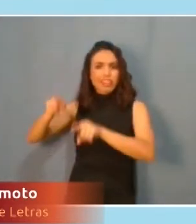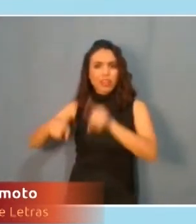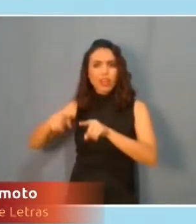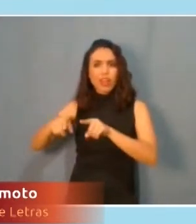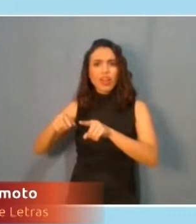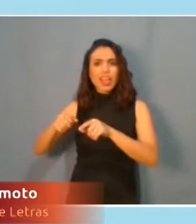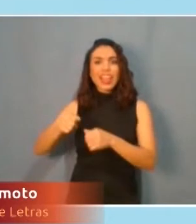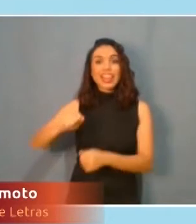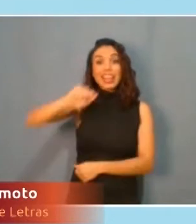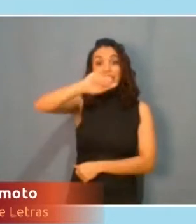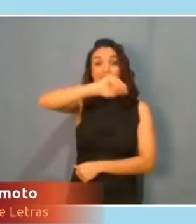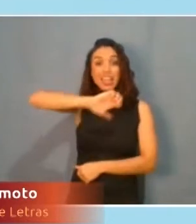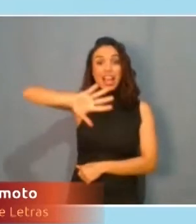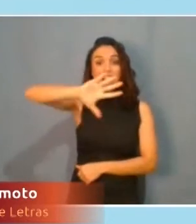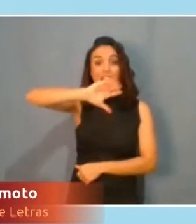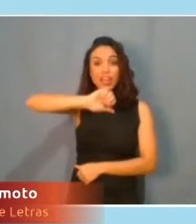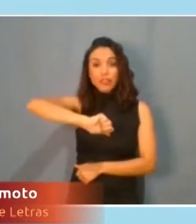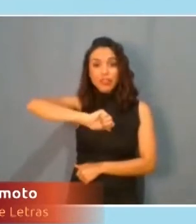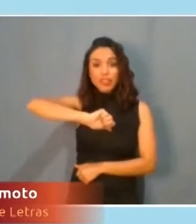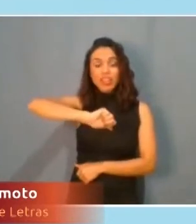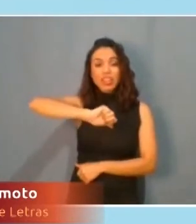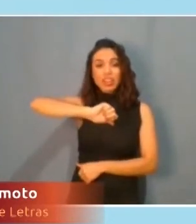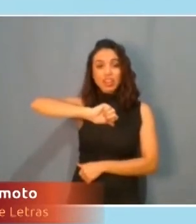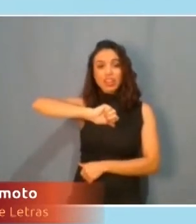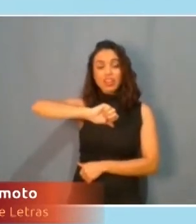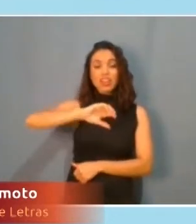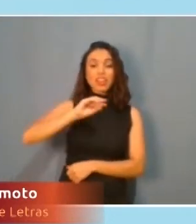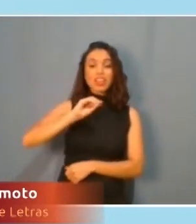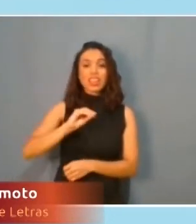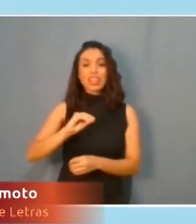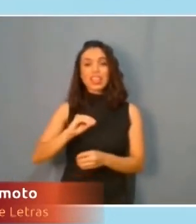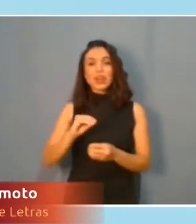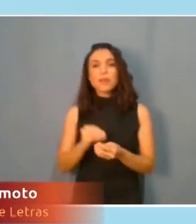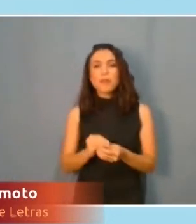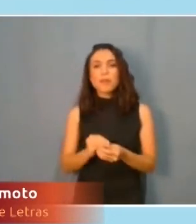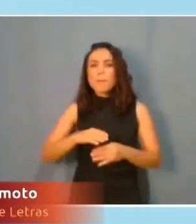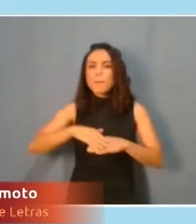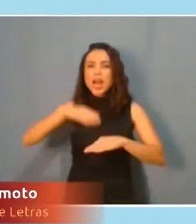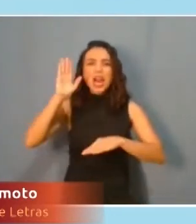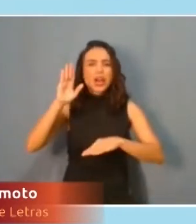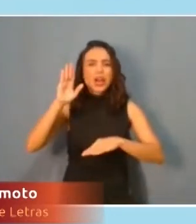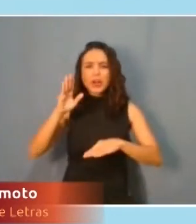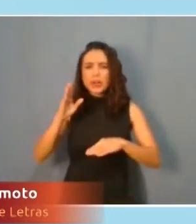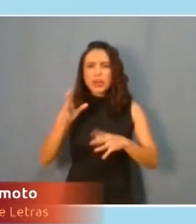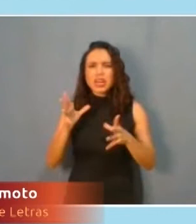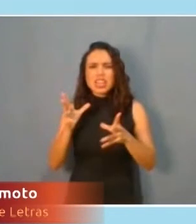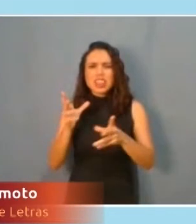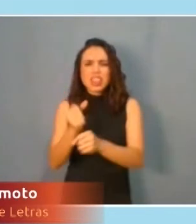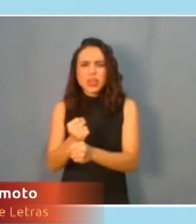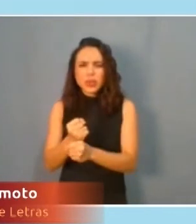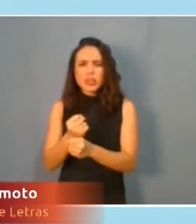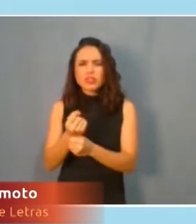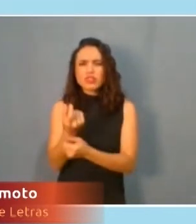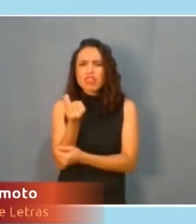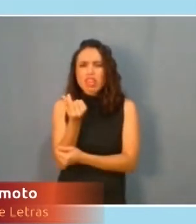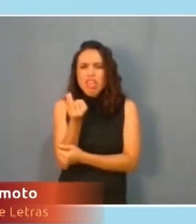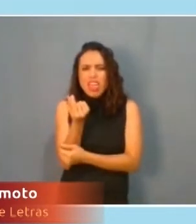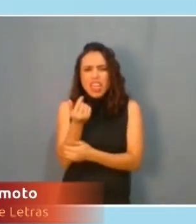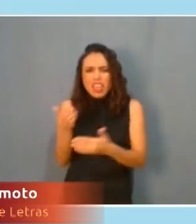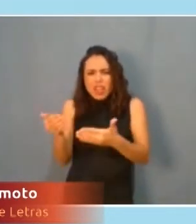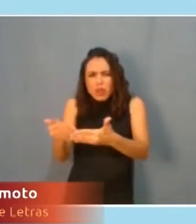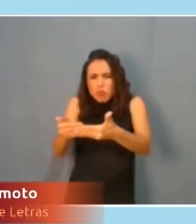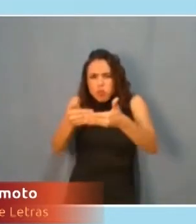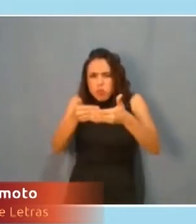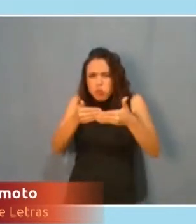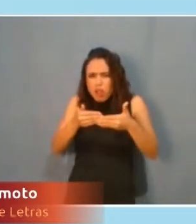segundo maior concentrador de renda do mundo, perdendo apenas para um país, que é o Catar, que tem dono, tem